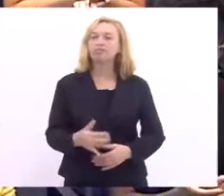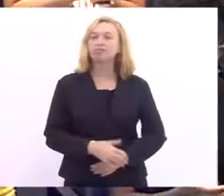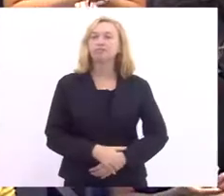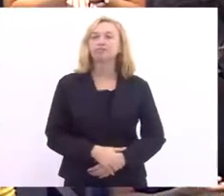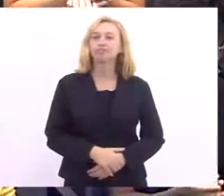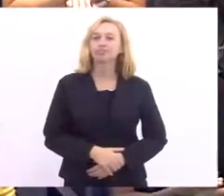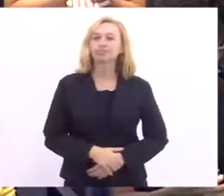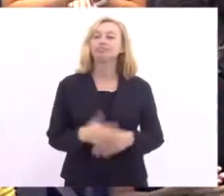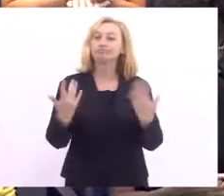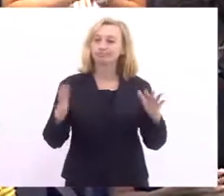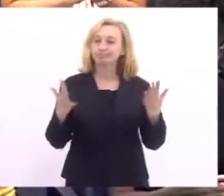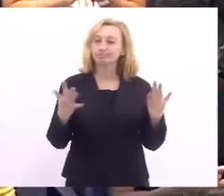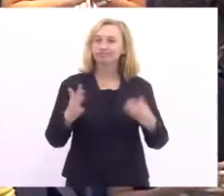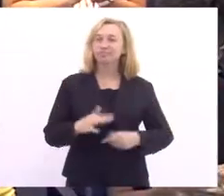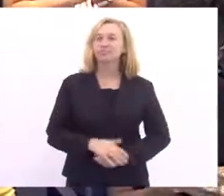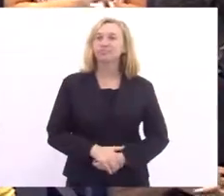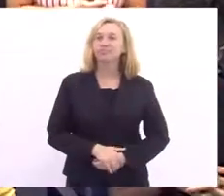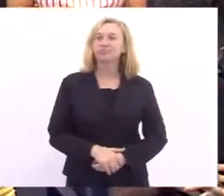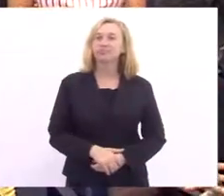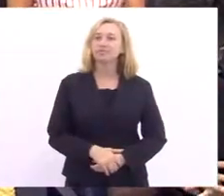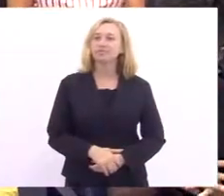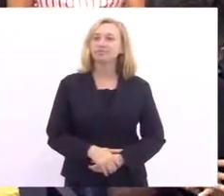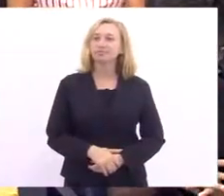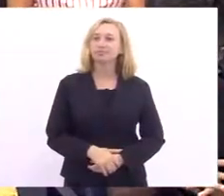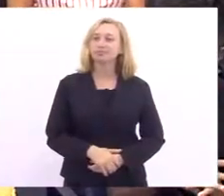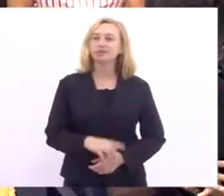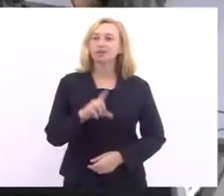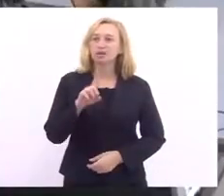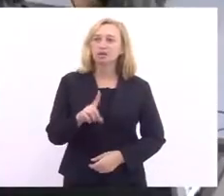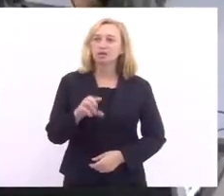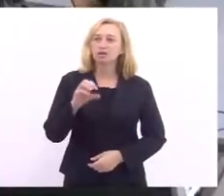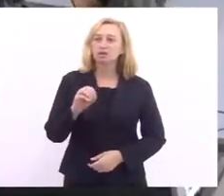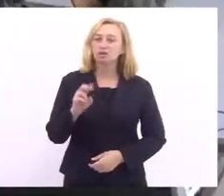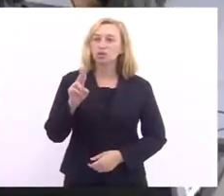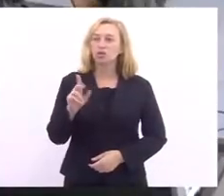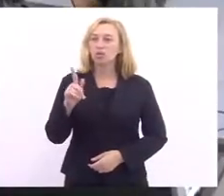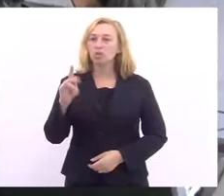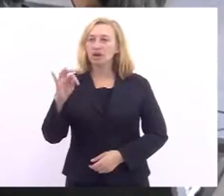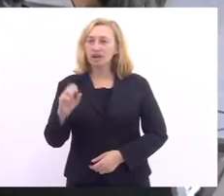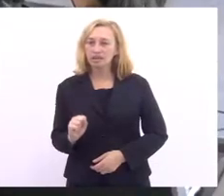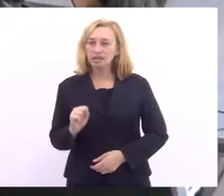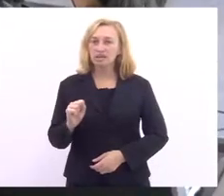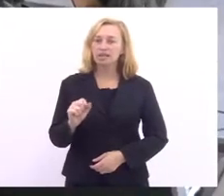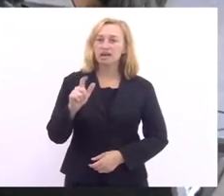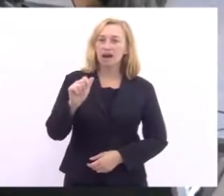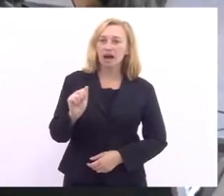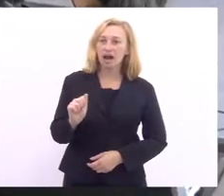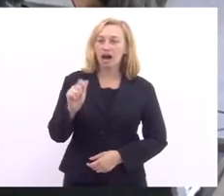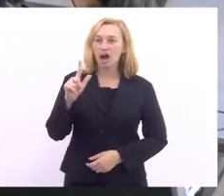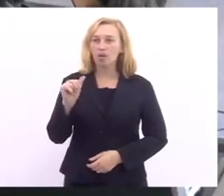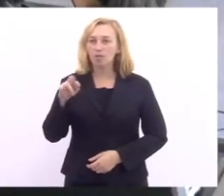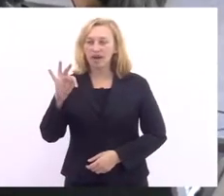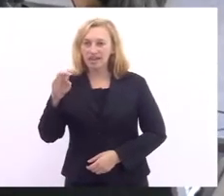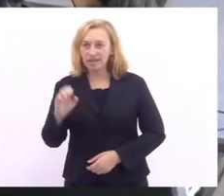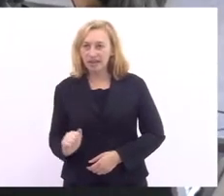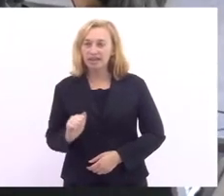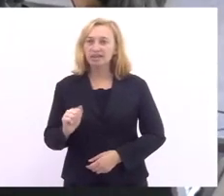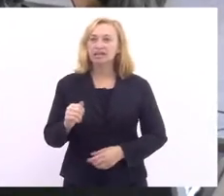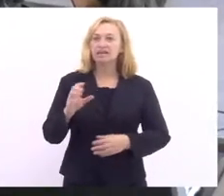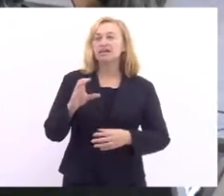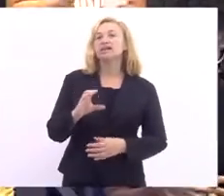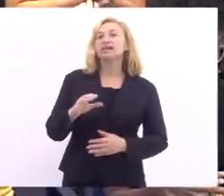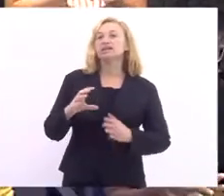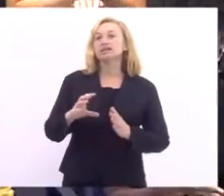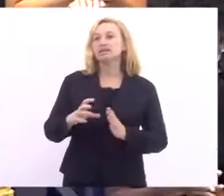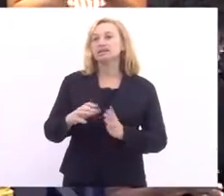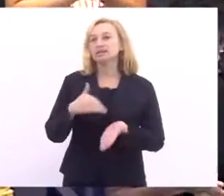honra quem é Douglas Almeida secretário-geral do PSB Estadual o